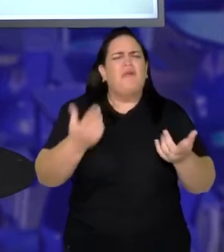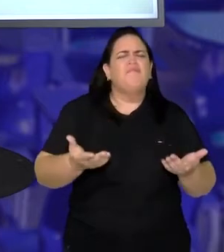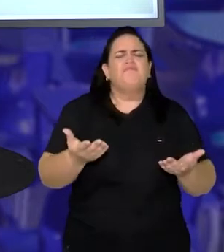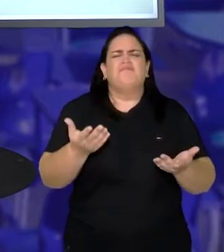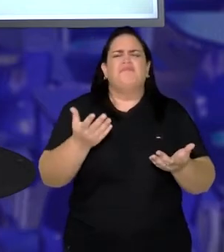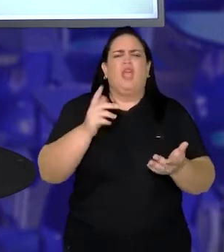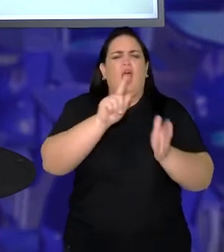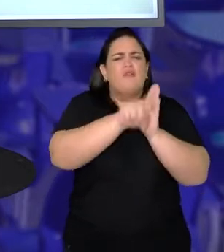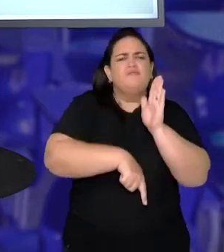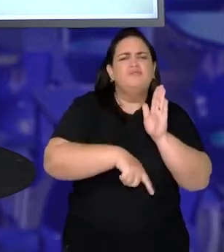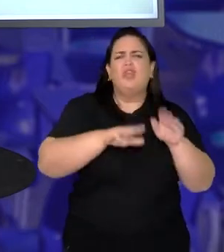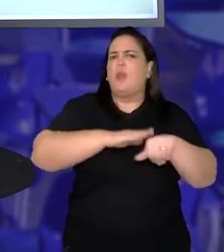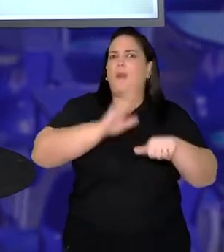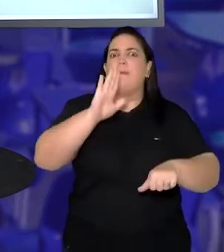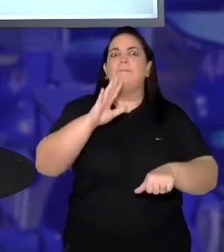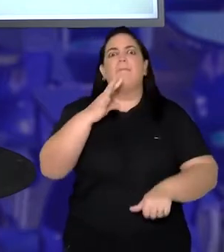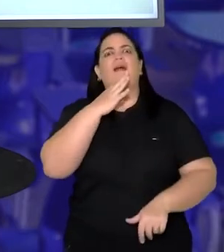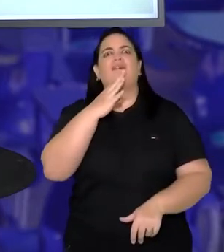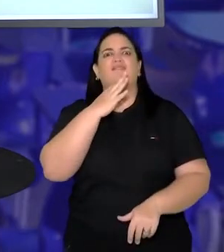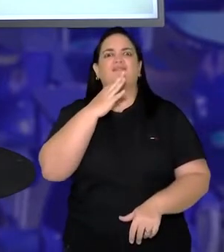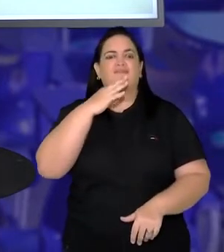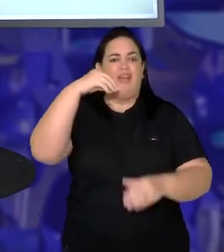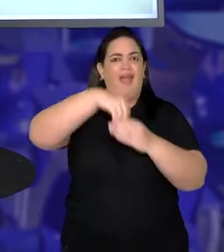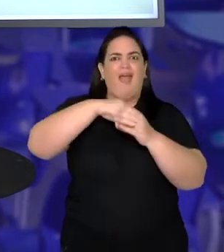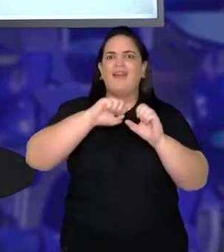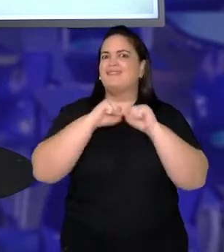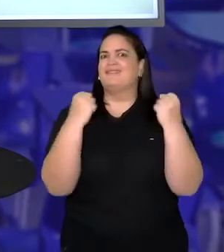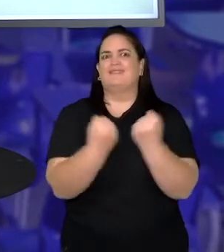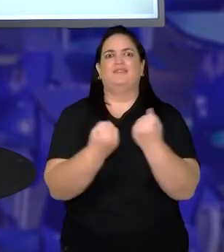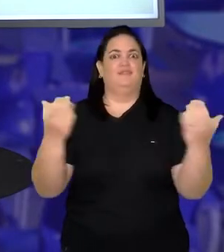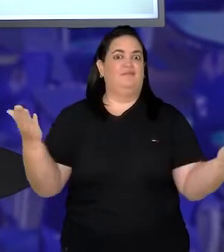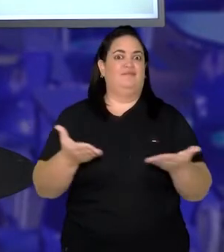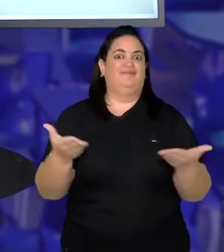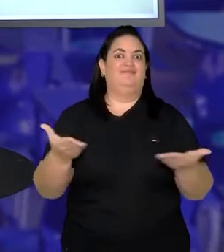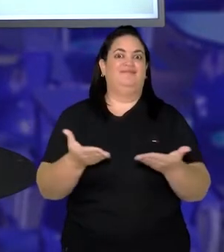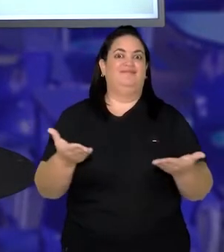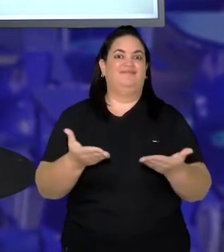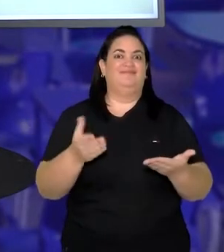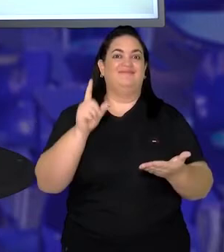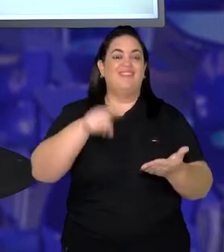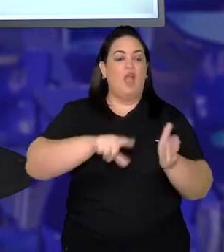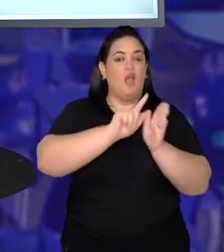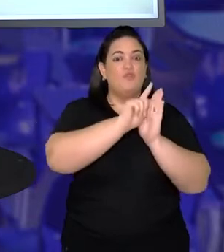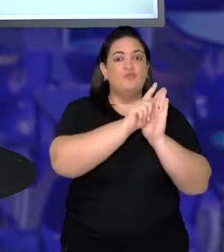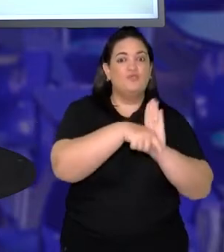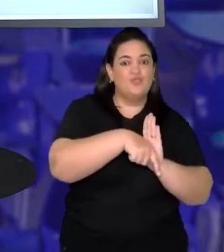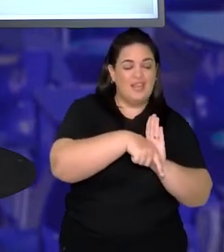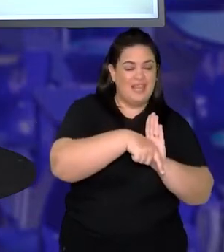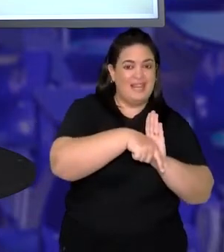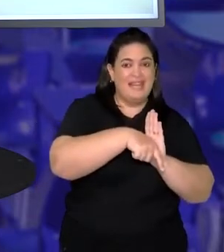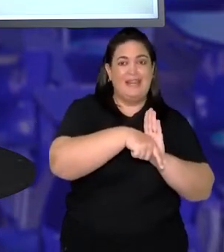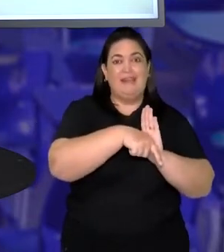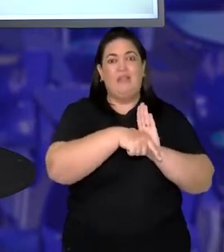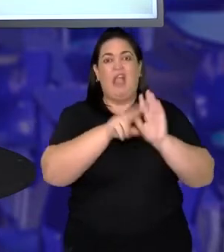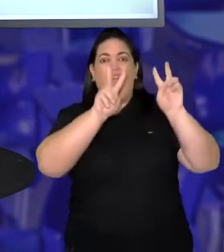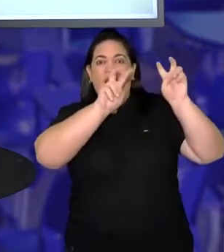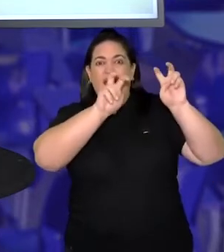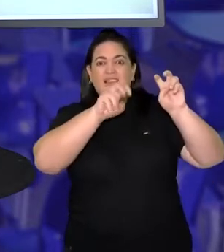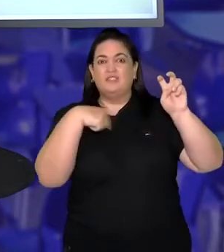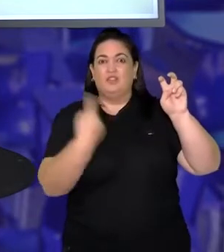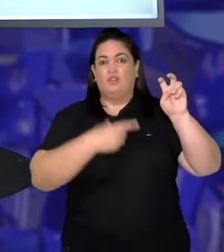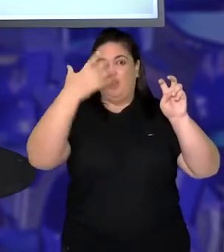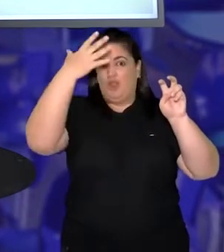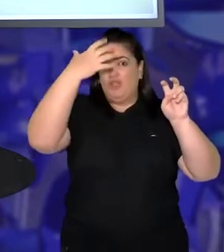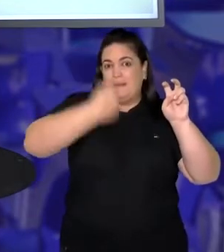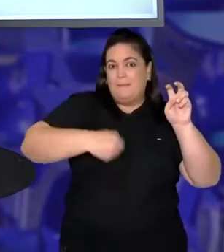gênero mais popular que existe na nossa sociedade atualmente. Por quê? Porque é o gênero que divulga tudo aquilo